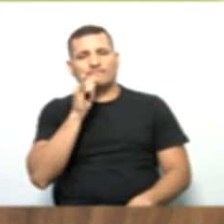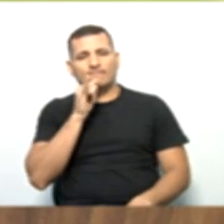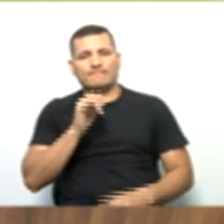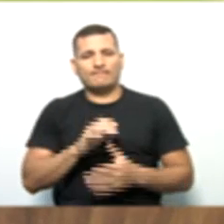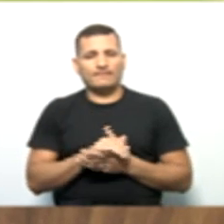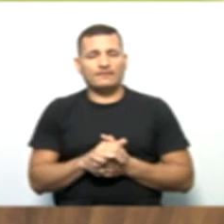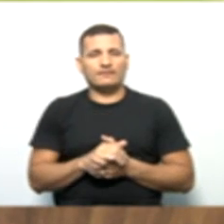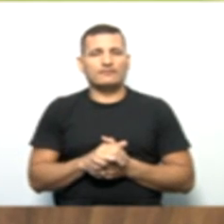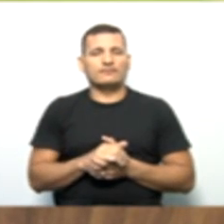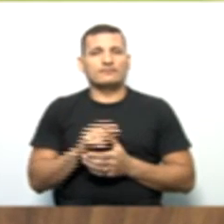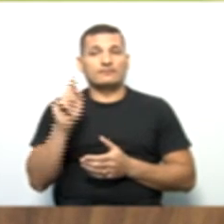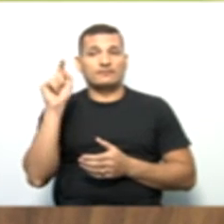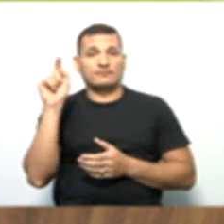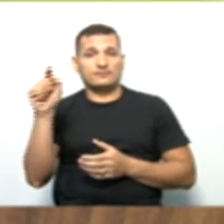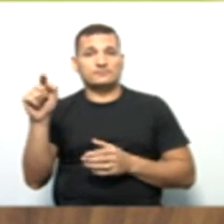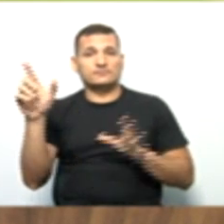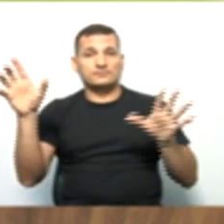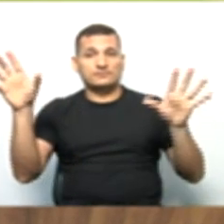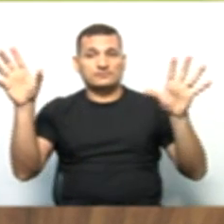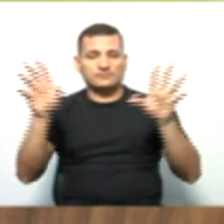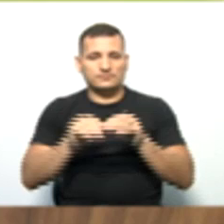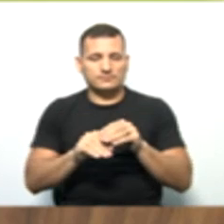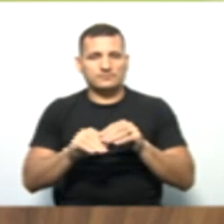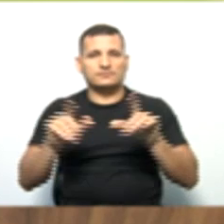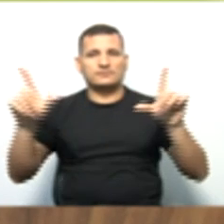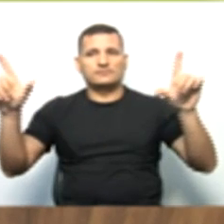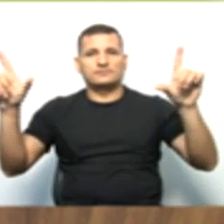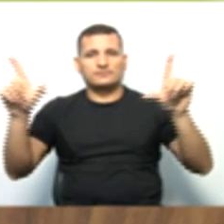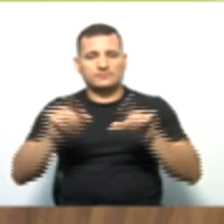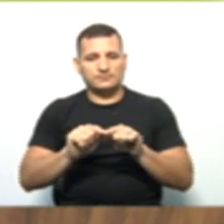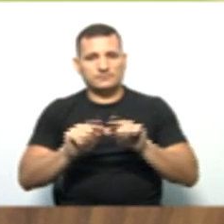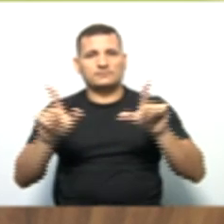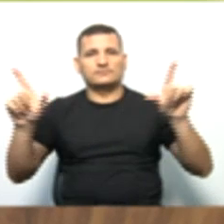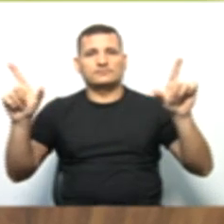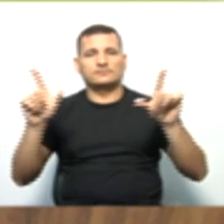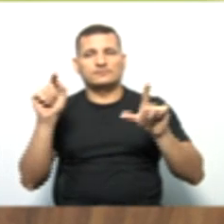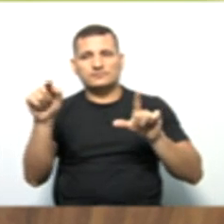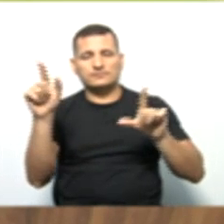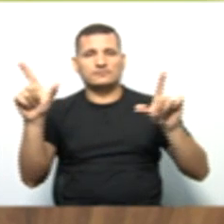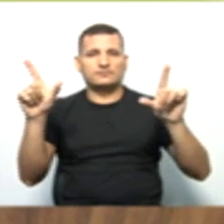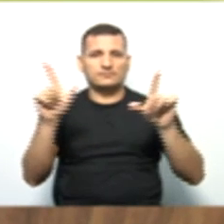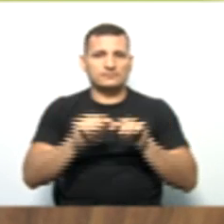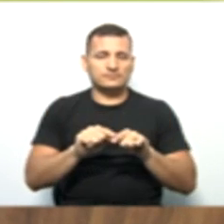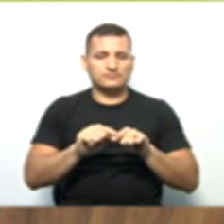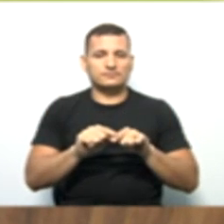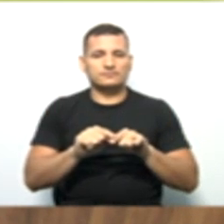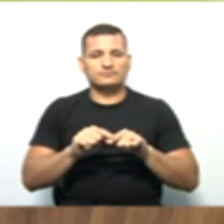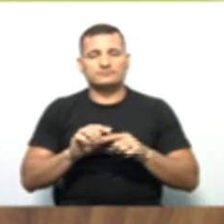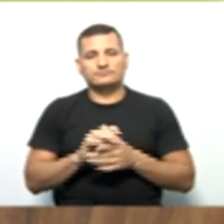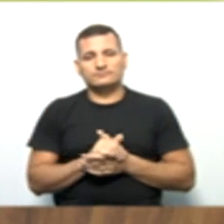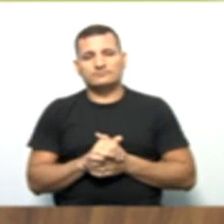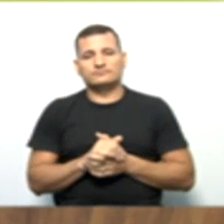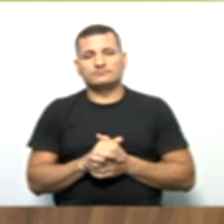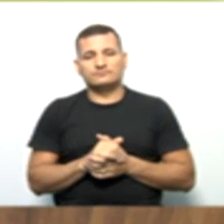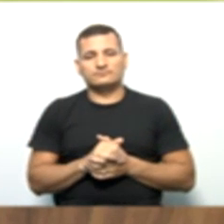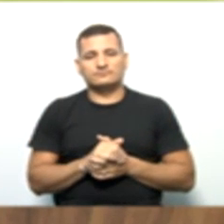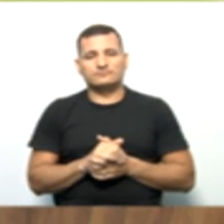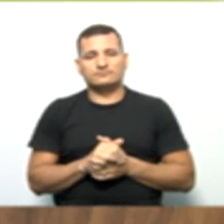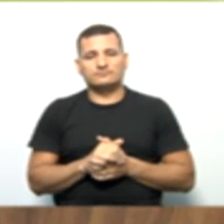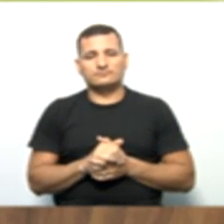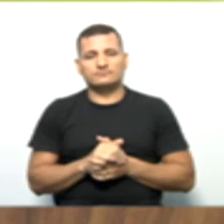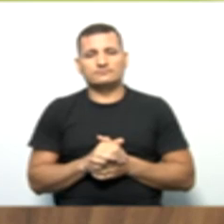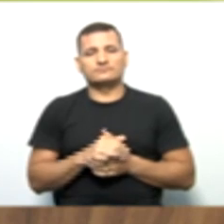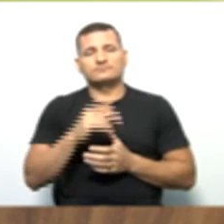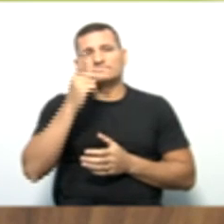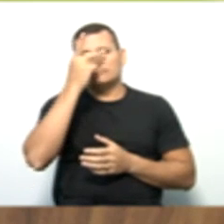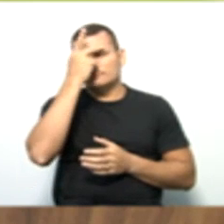botão de fechar. Toda vez que a gente vai fechar uma janela, né, fechar um software, né, na maioria das vezes a gente vai lá no